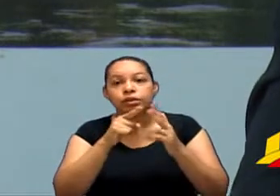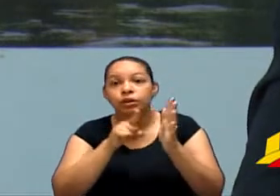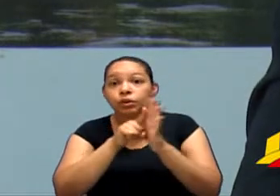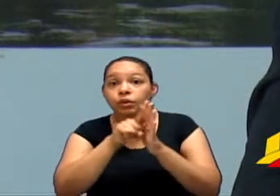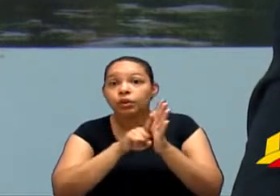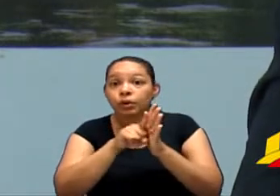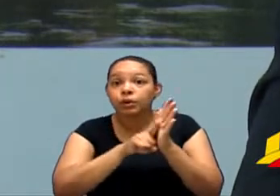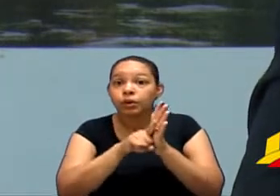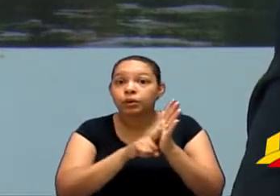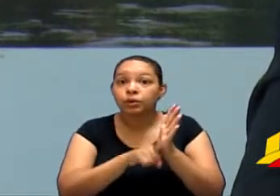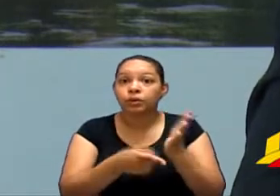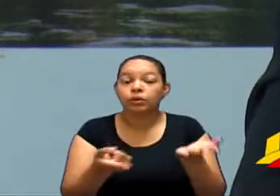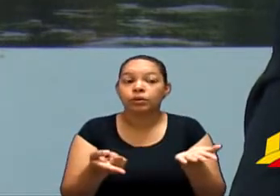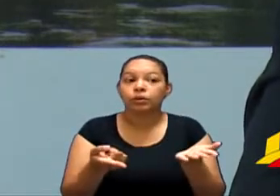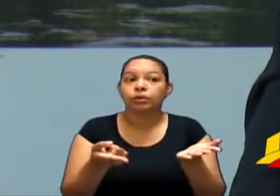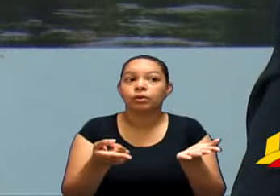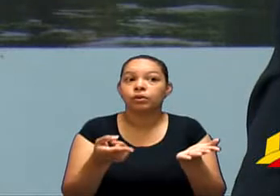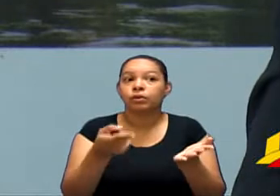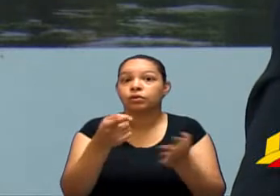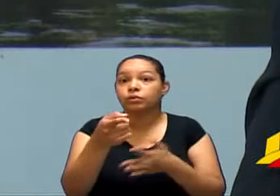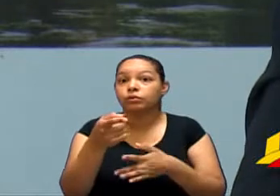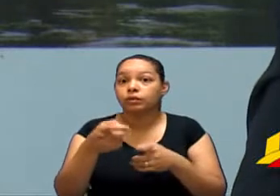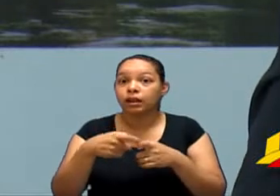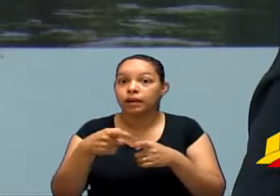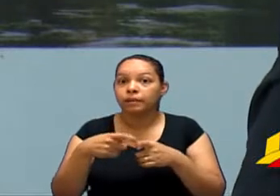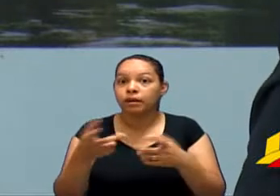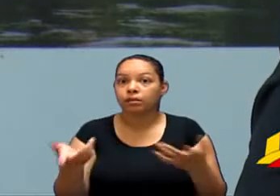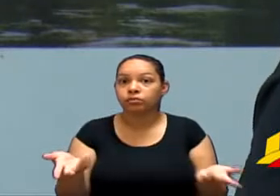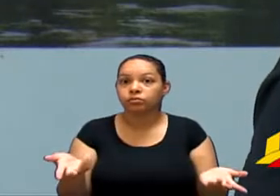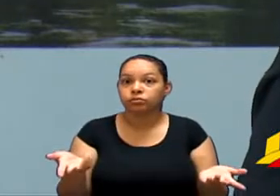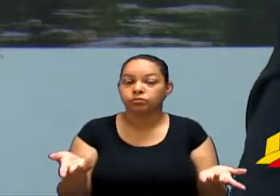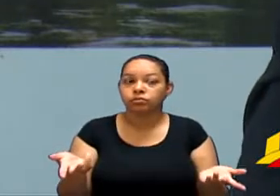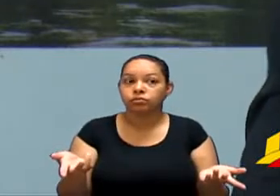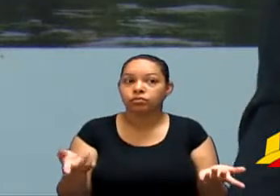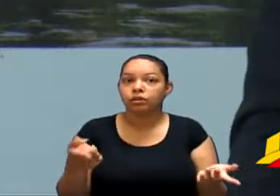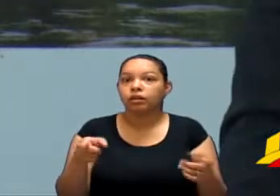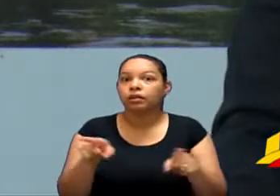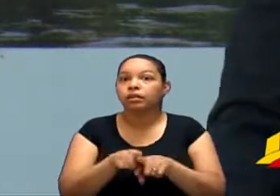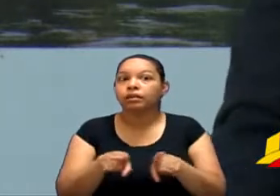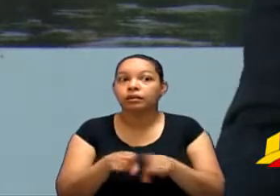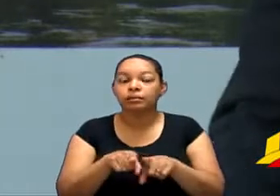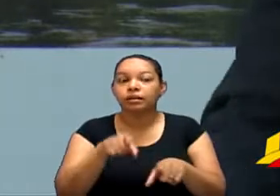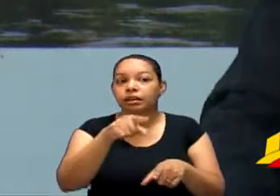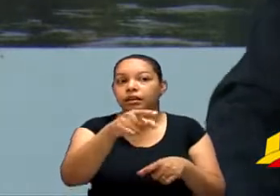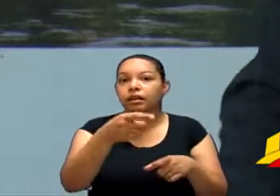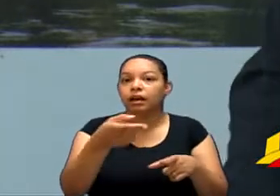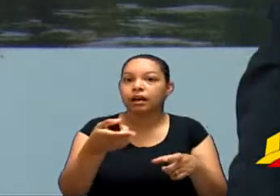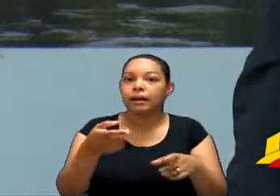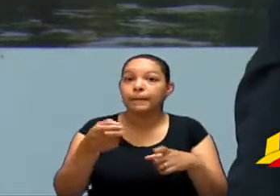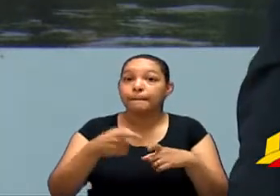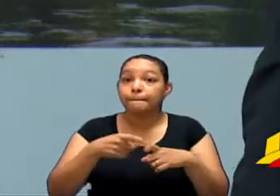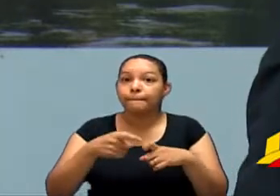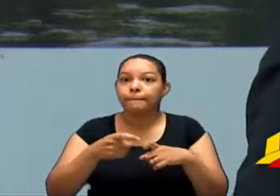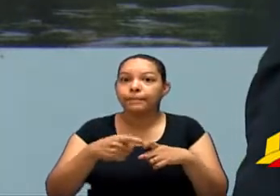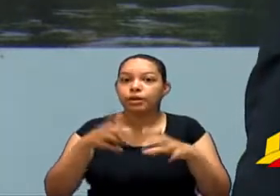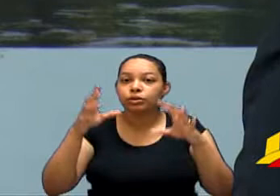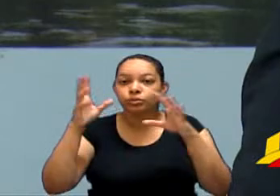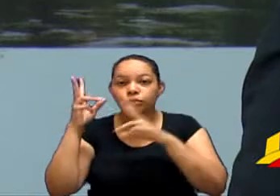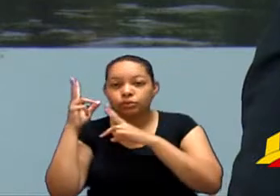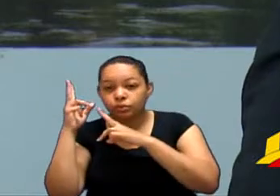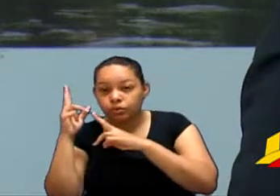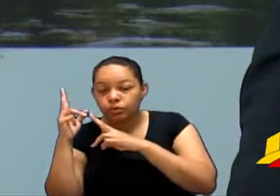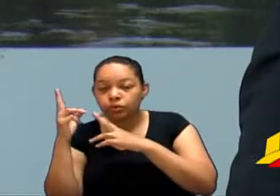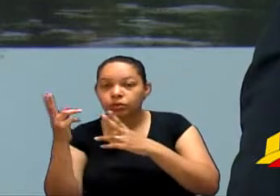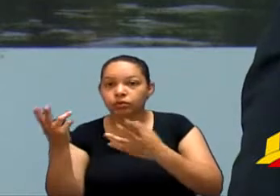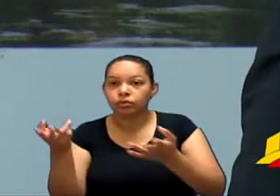restrição de exames tem o exame que nós médicos do Sono temos experiência grande com ele precisamos para